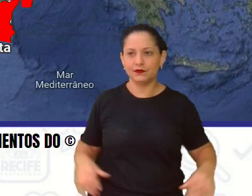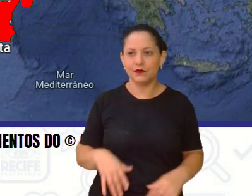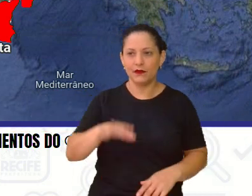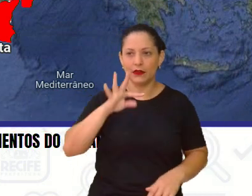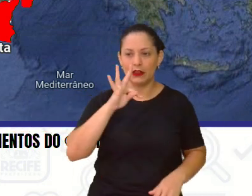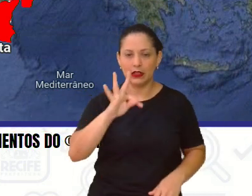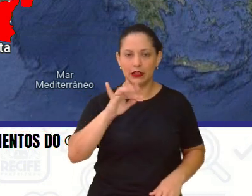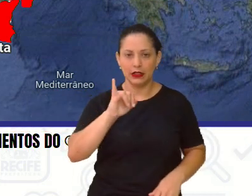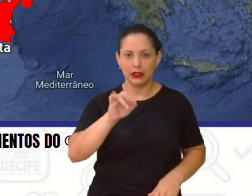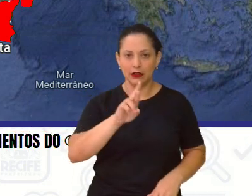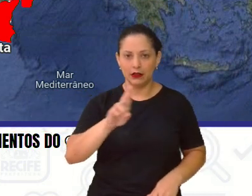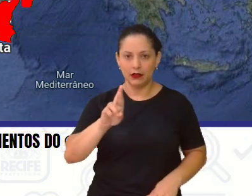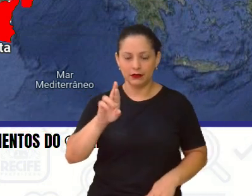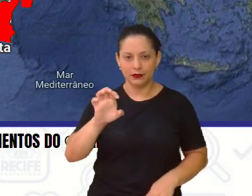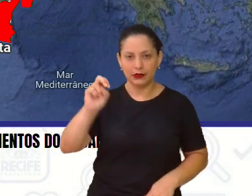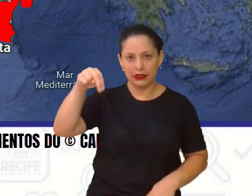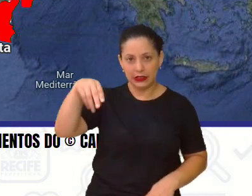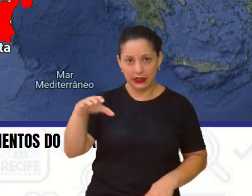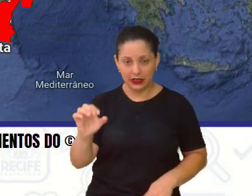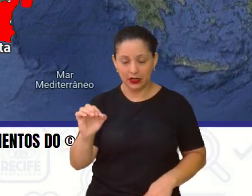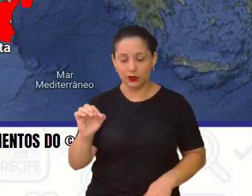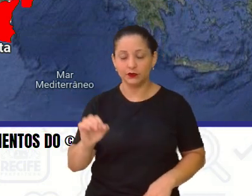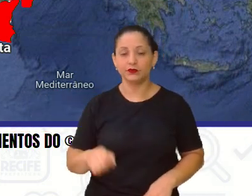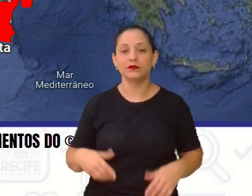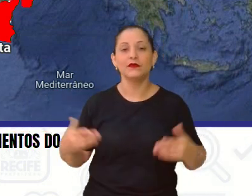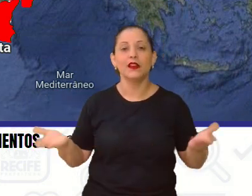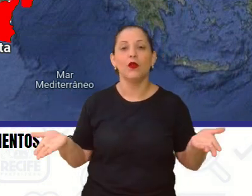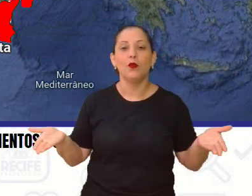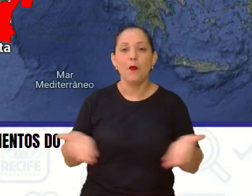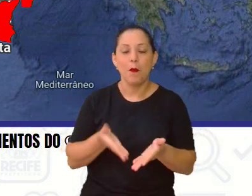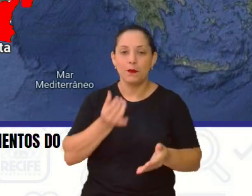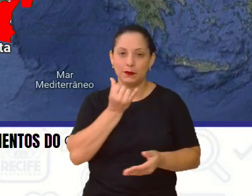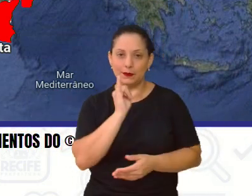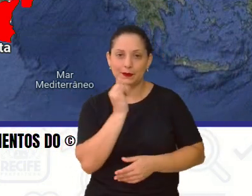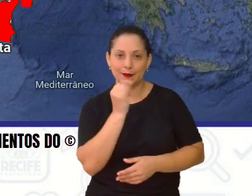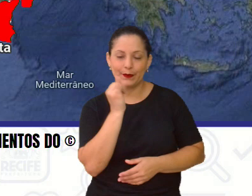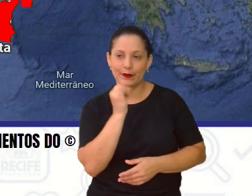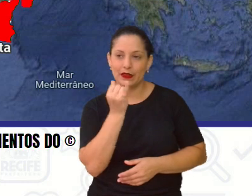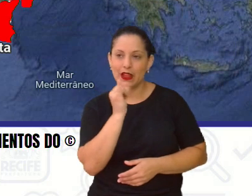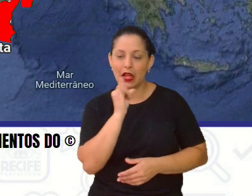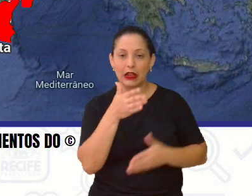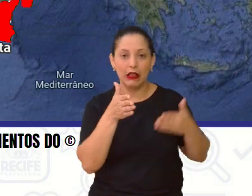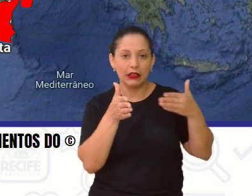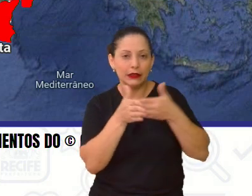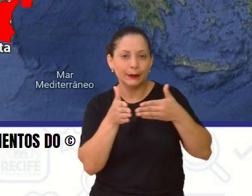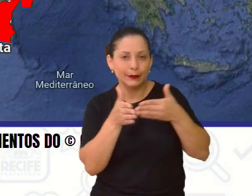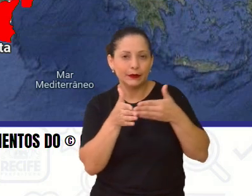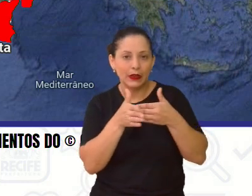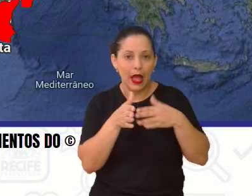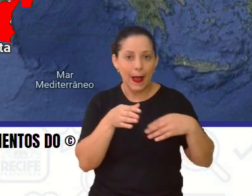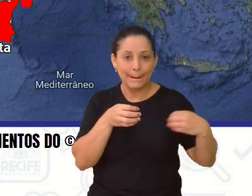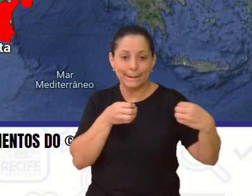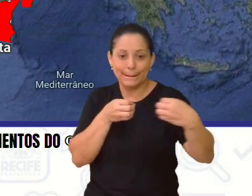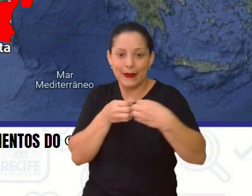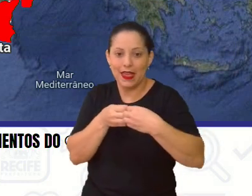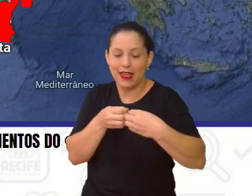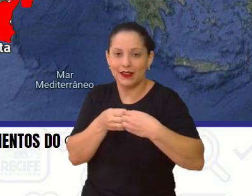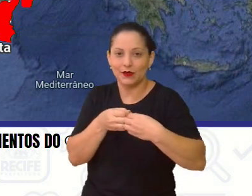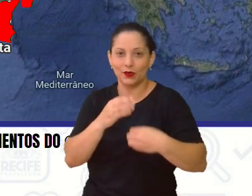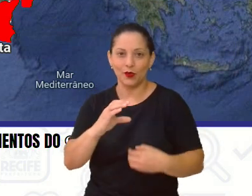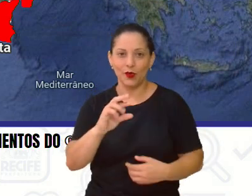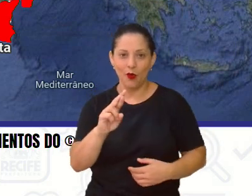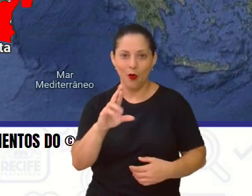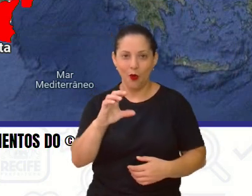Então, nesse sentido, ó, a Itália atual fazendo, ó, fronteira com a Croácia. Eita, falei